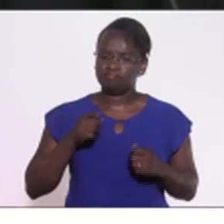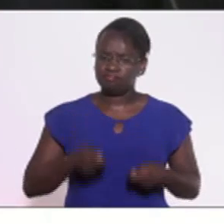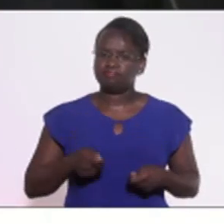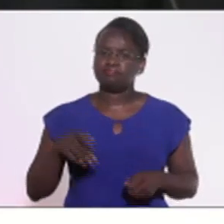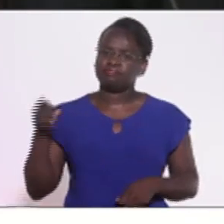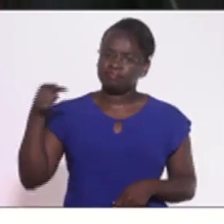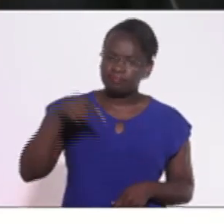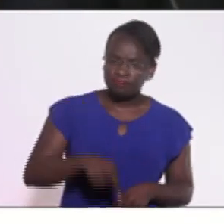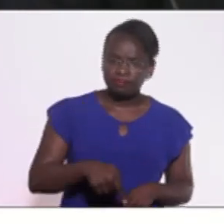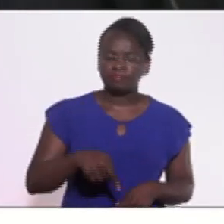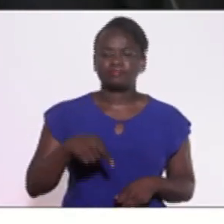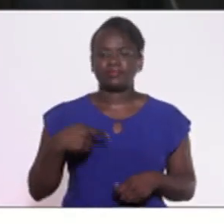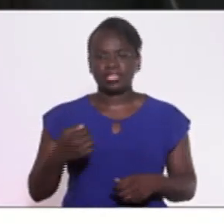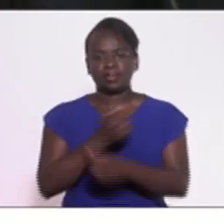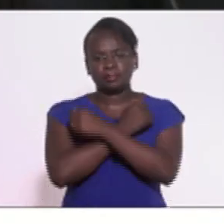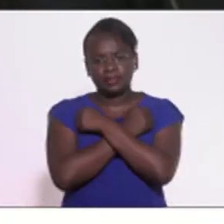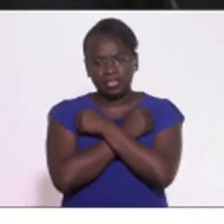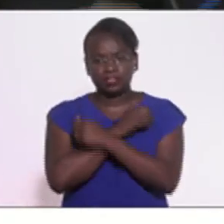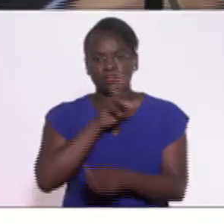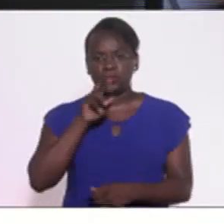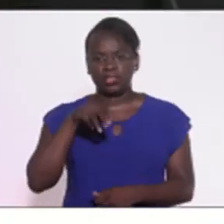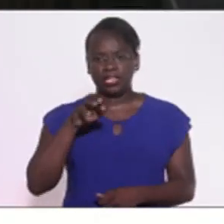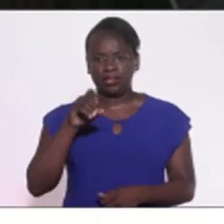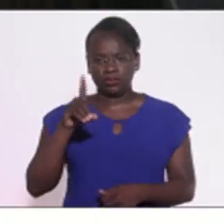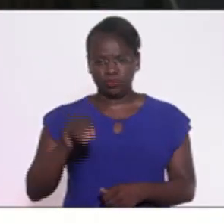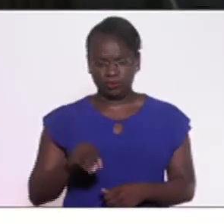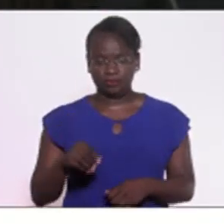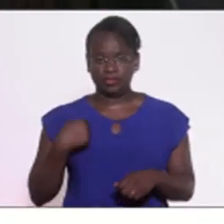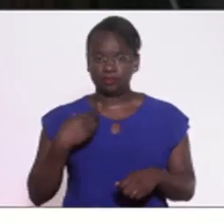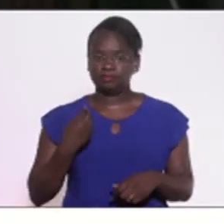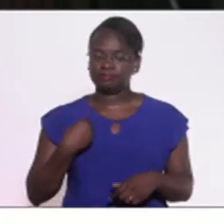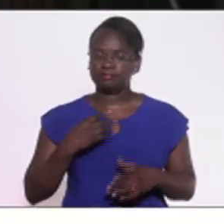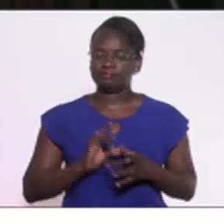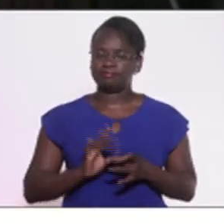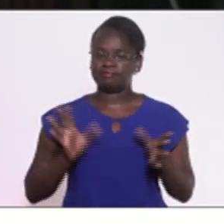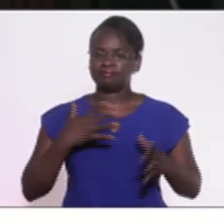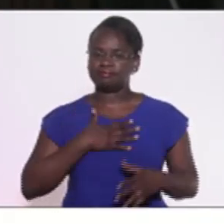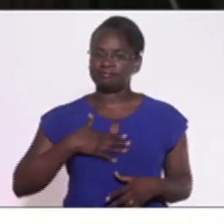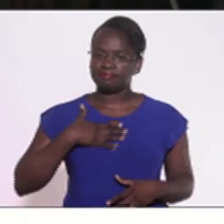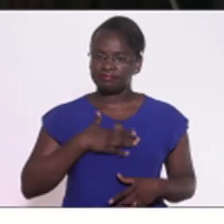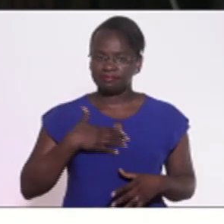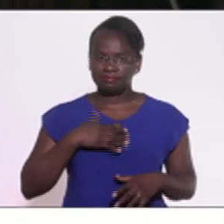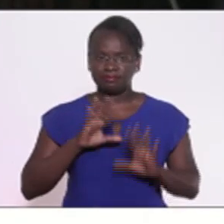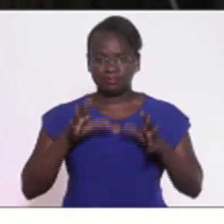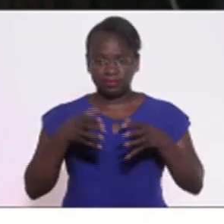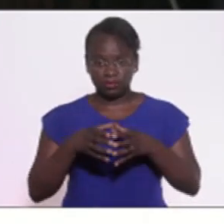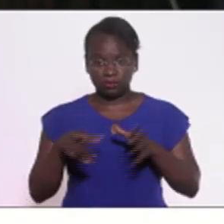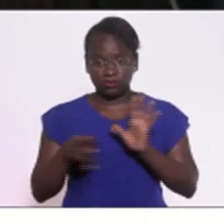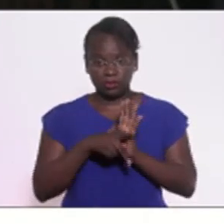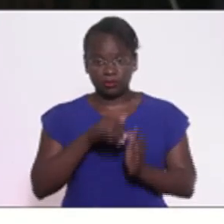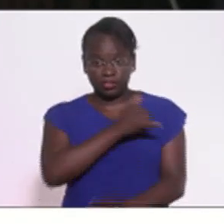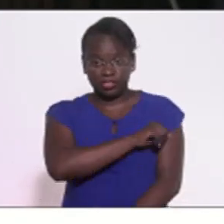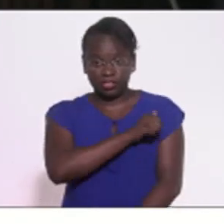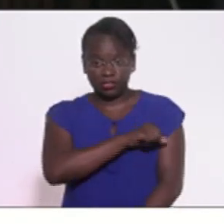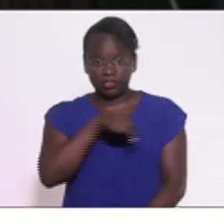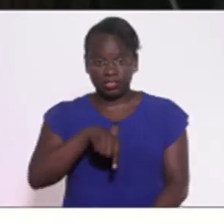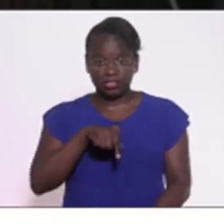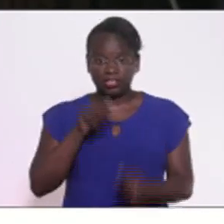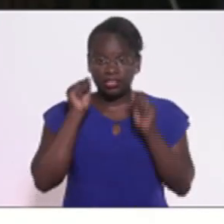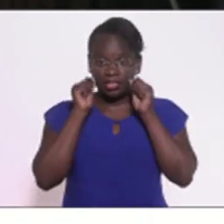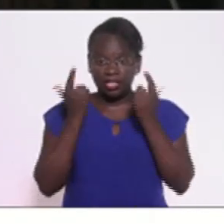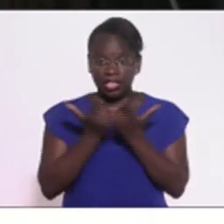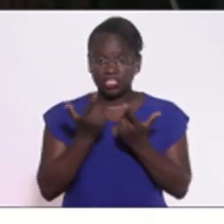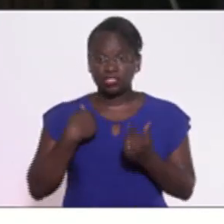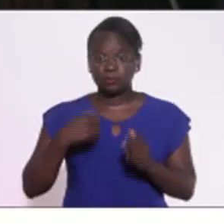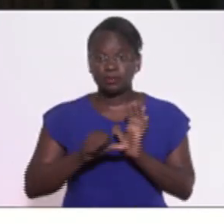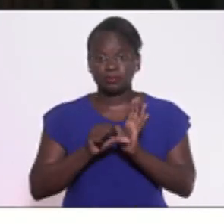aqui para trazer esse abraço para o Ronaldo. E me sinto muito à vontade na comunidade do Rio, nessa Assembleia, que é a primeira